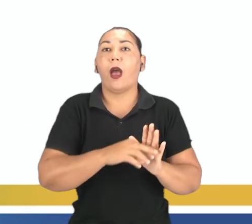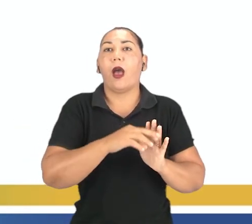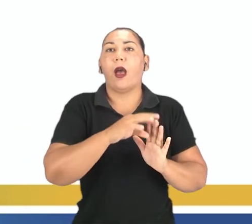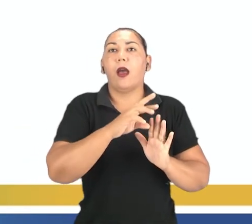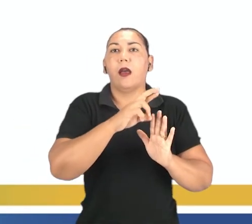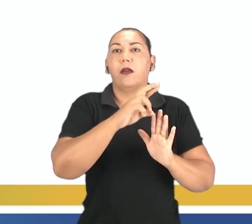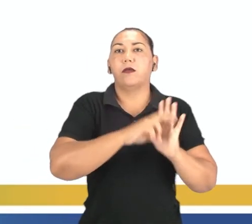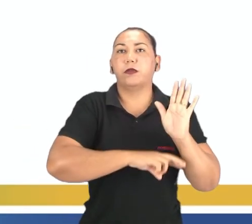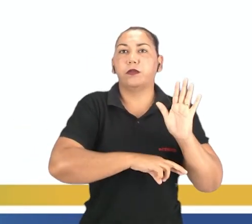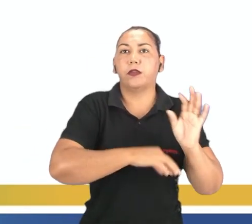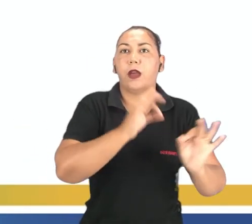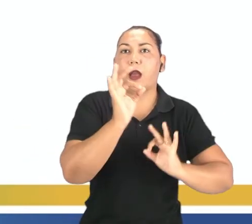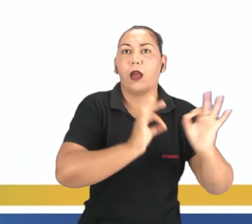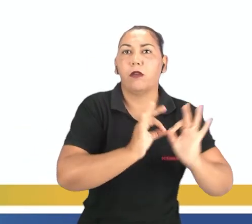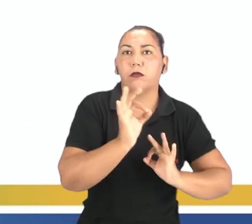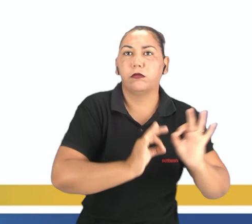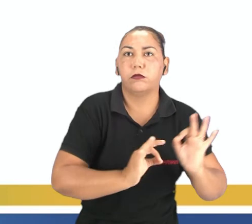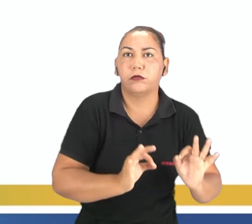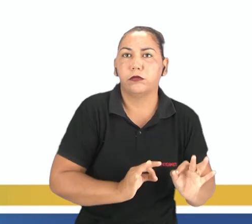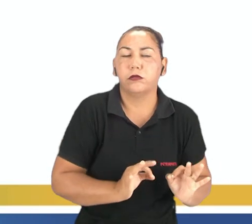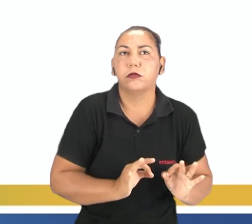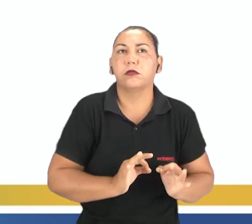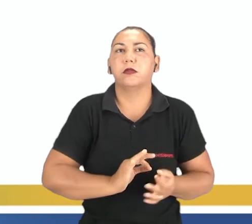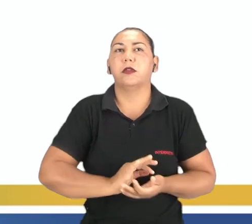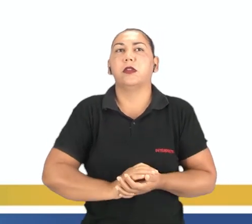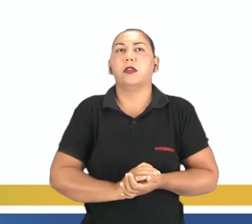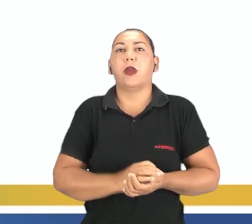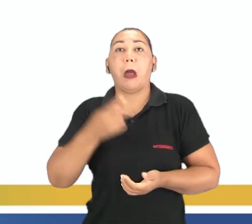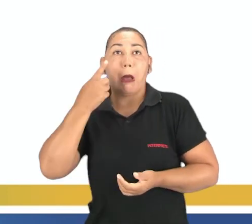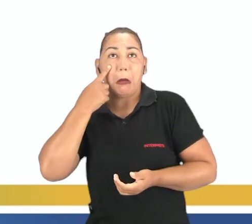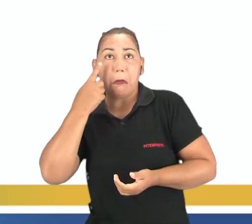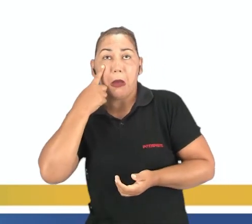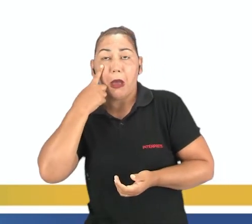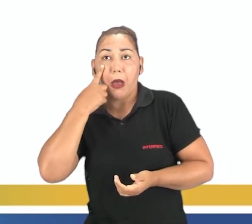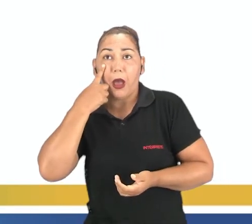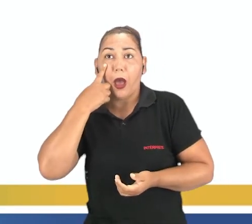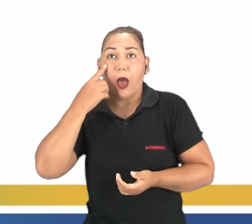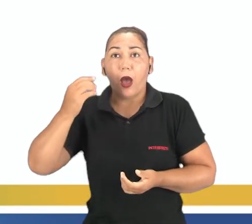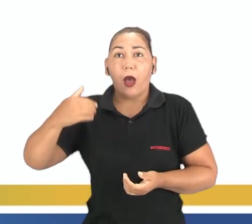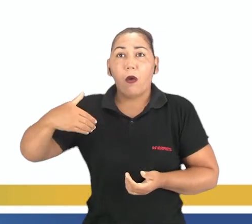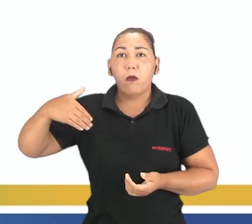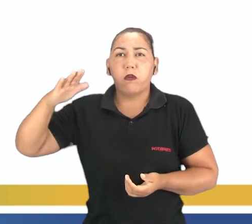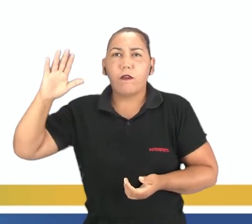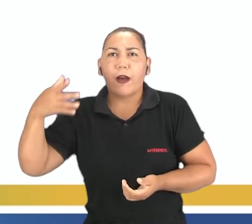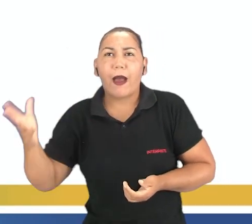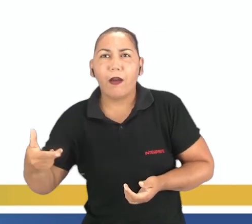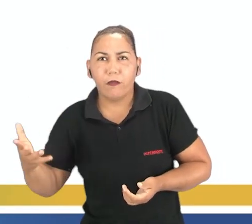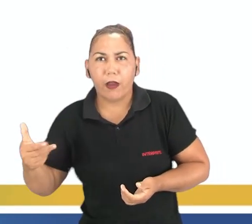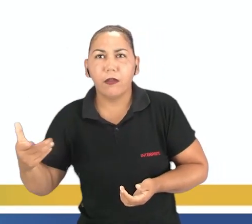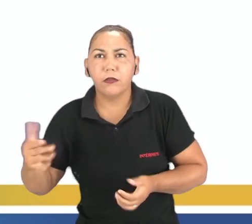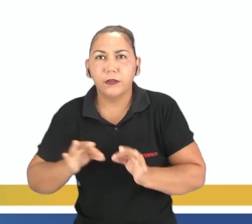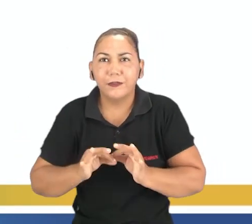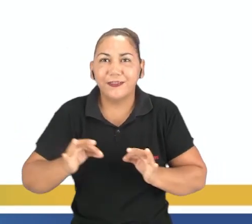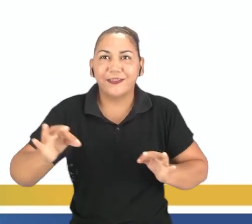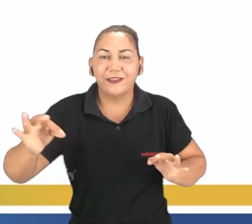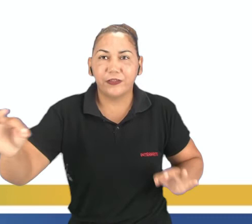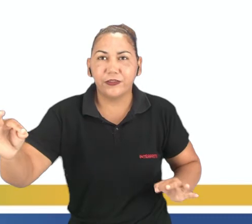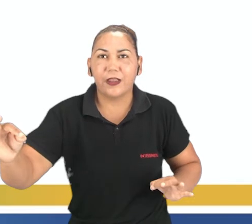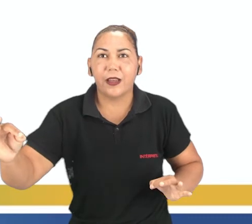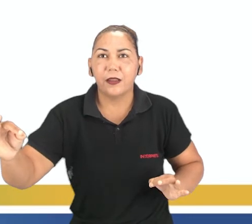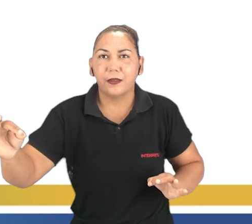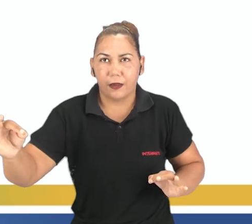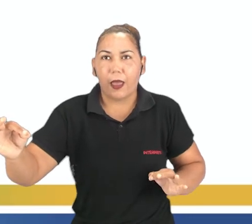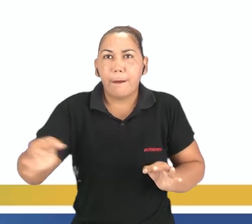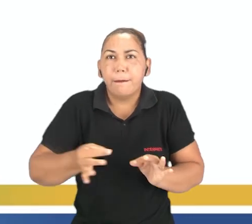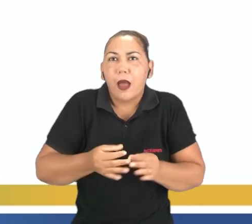a 2 sobre x. Observe que se a gente aumentar a velocidade, o tempo gasto nesse percurso, ele deve